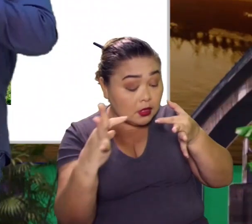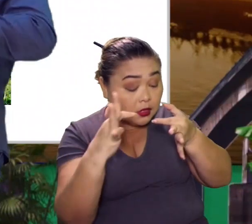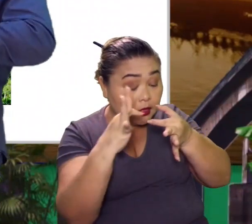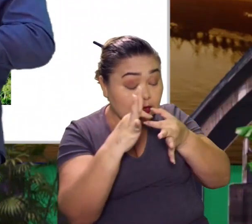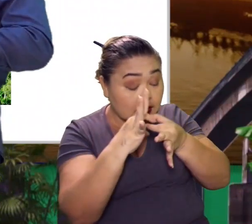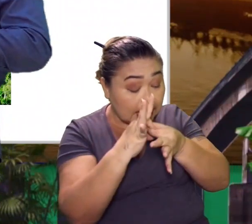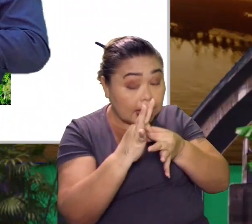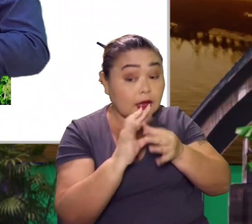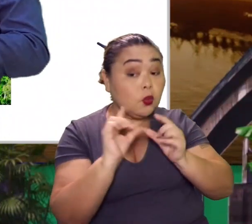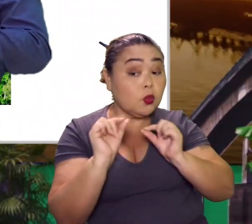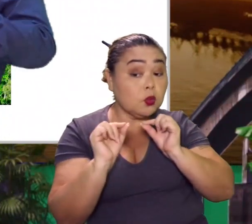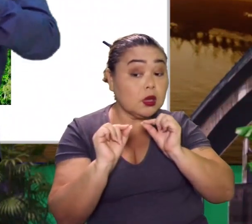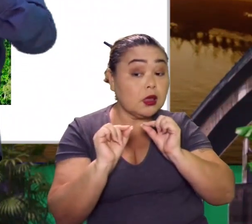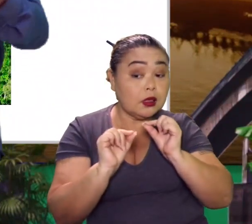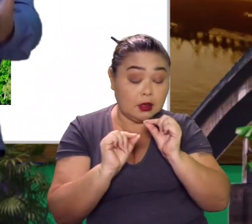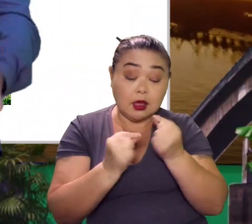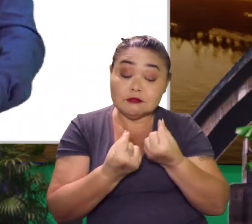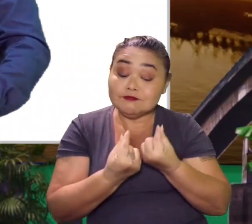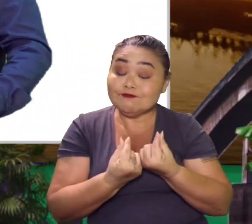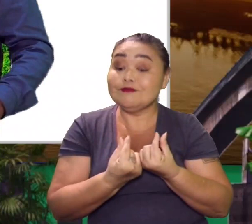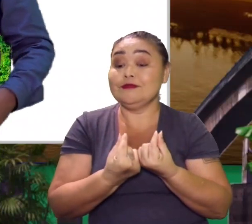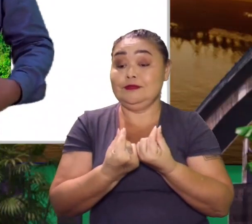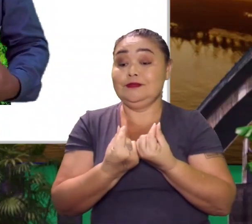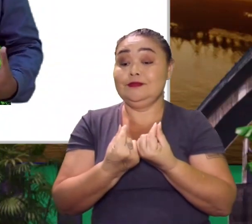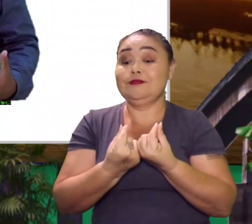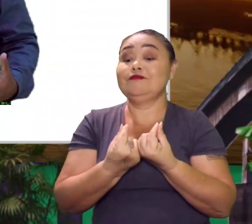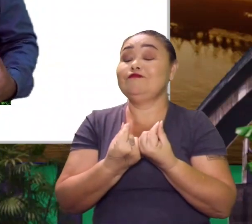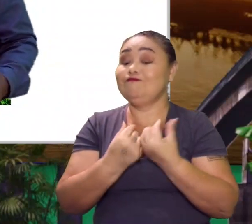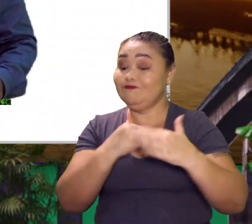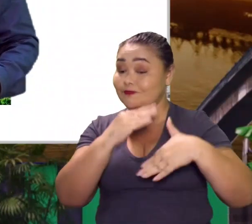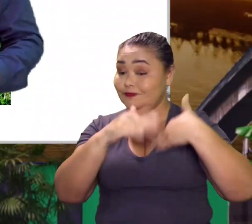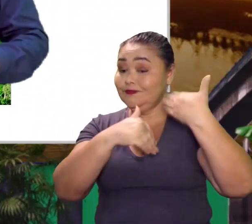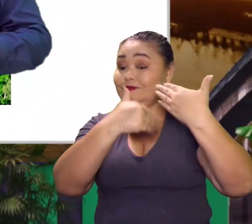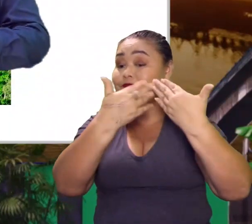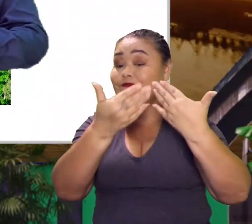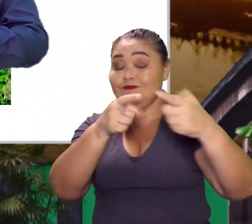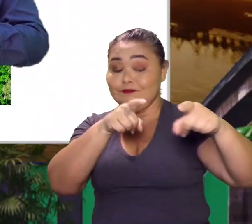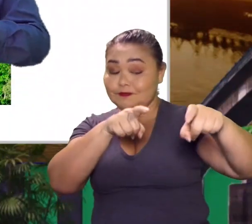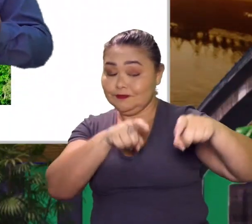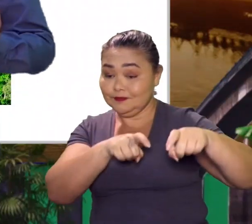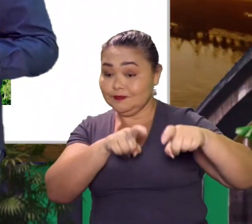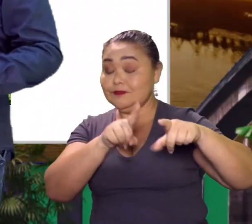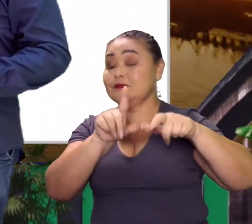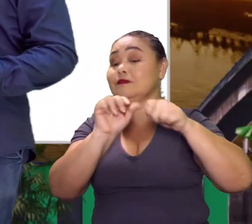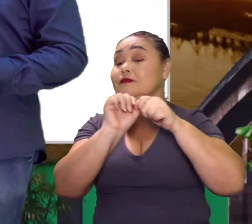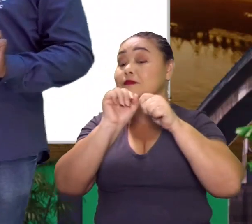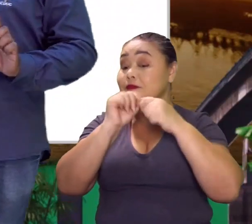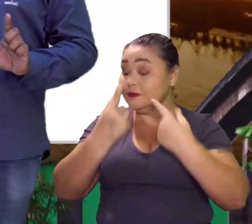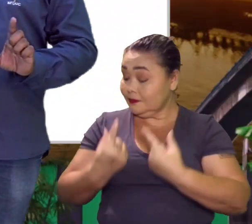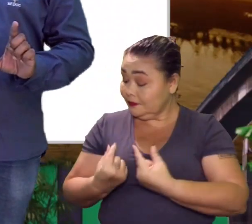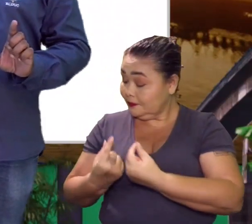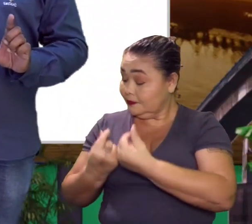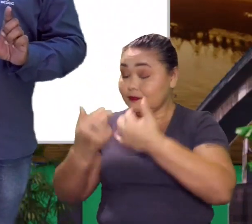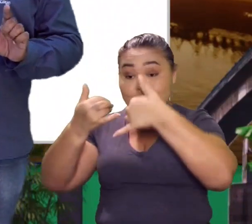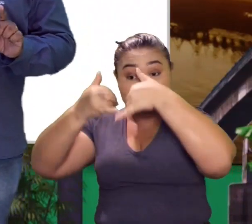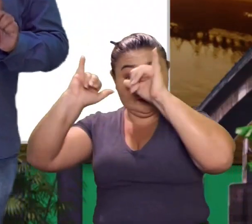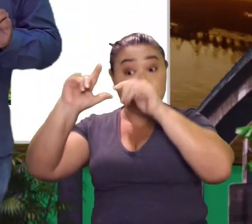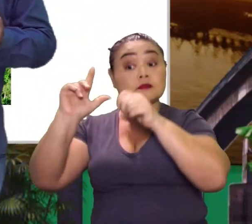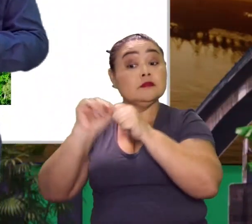questão econômica, o desenvolvimento da agricultura, da pecuária, e que existe